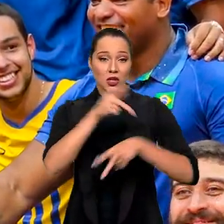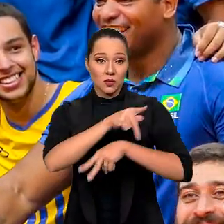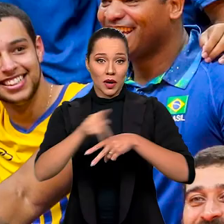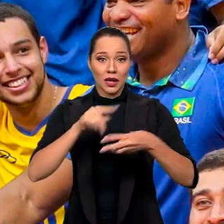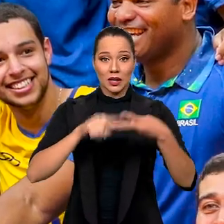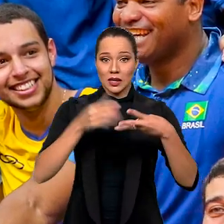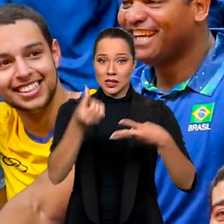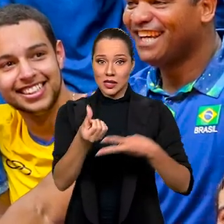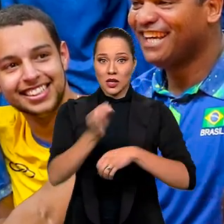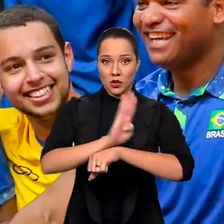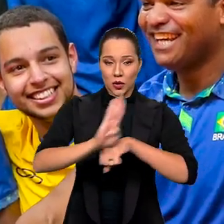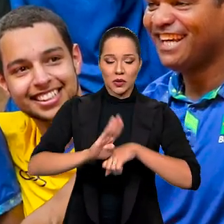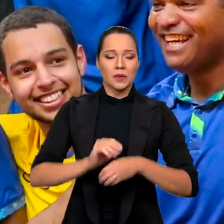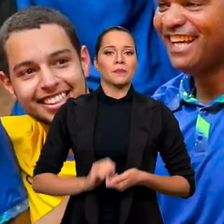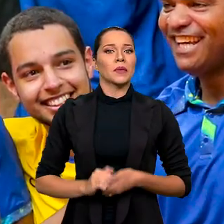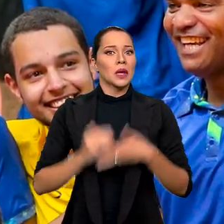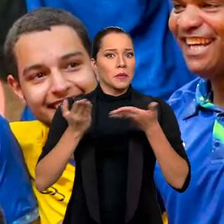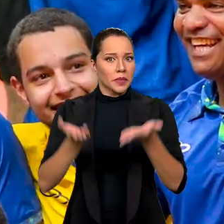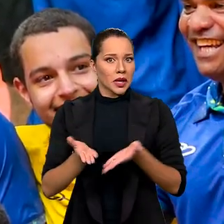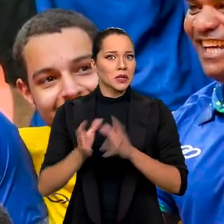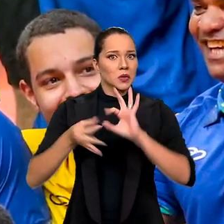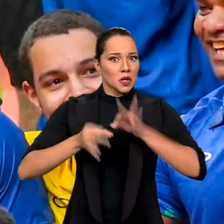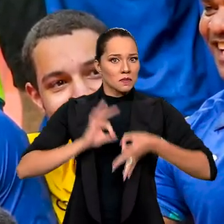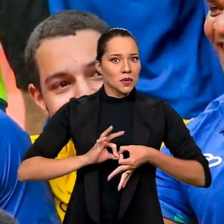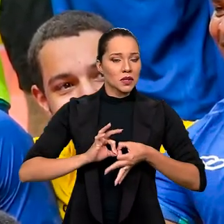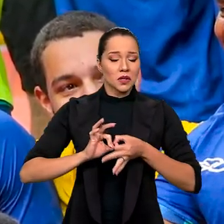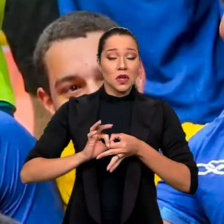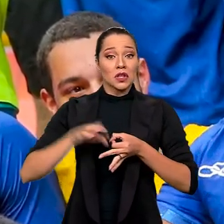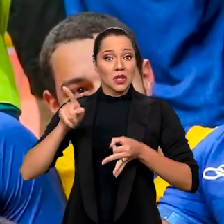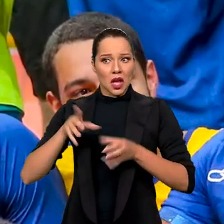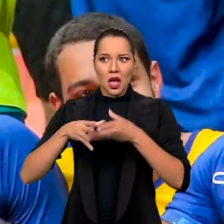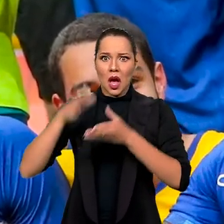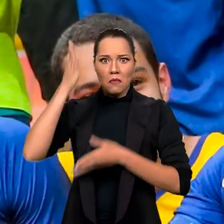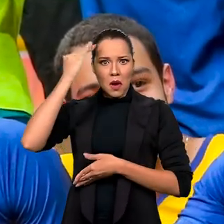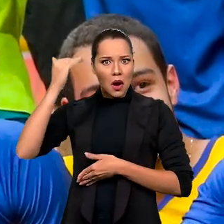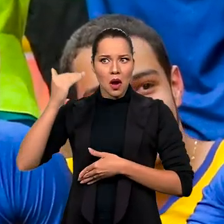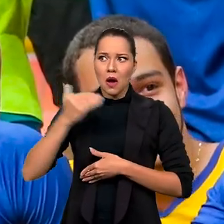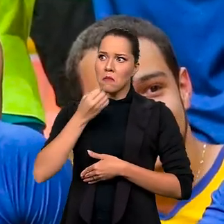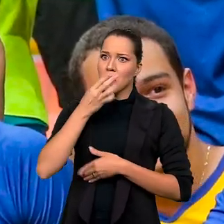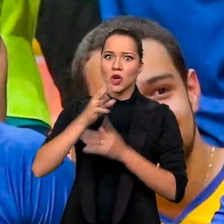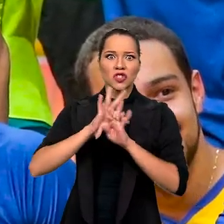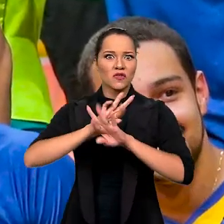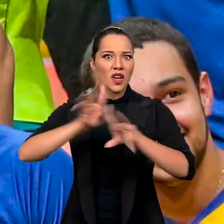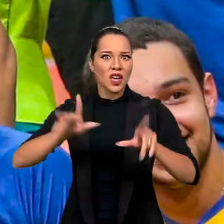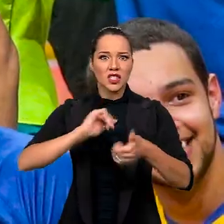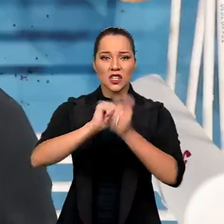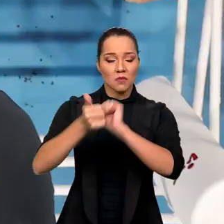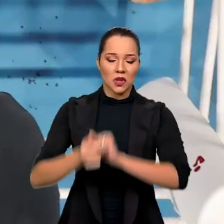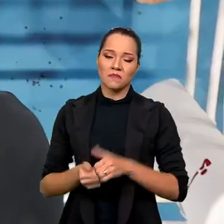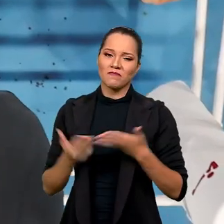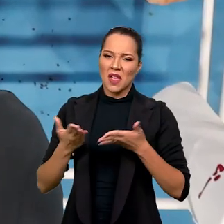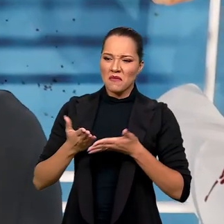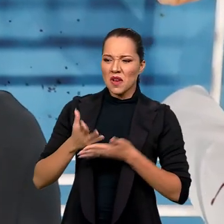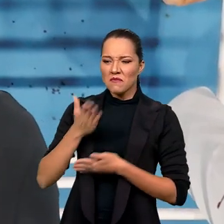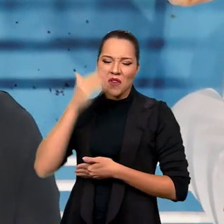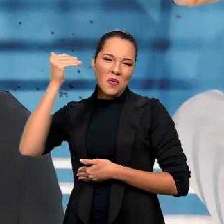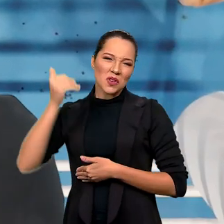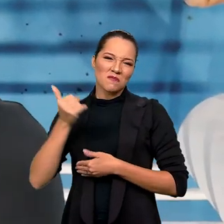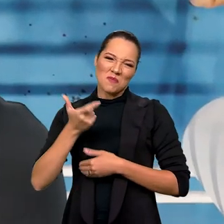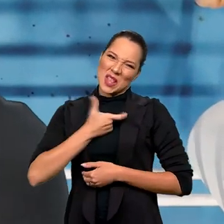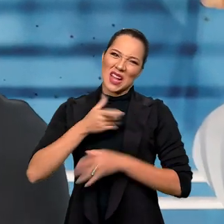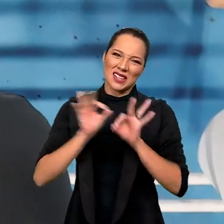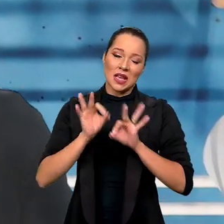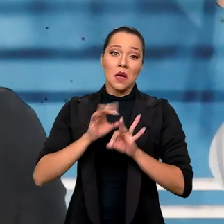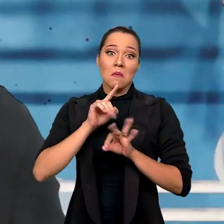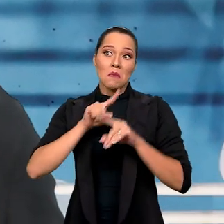e 6 de bronze. Para essas Olimpíadas, o time Brasil tem atletas considerados favoritos em várias modalidades. Claro que favoritismo não